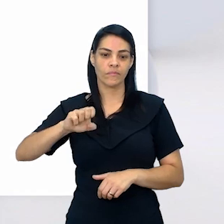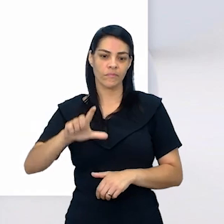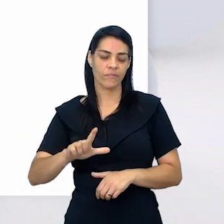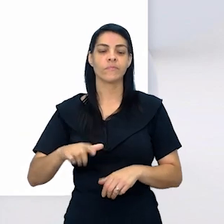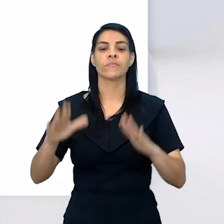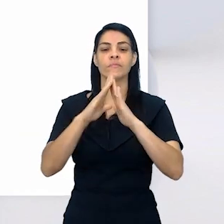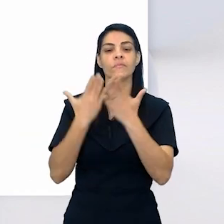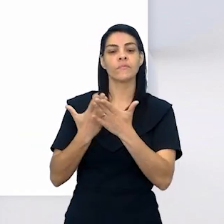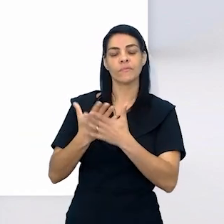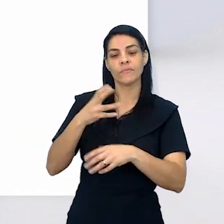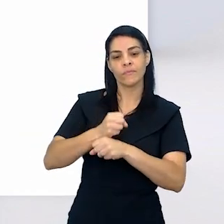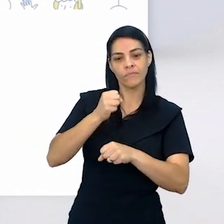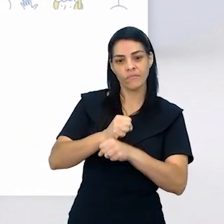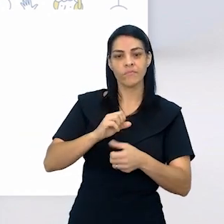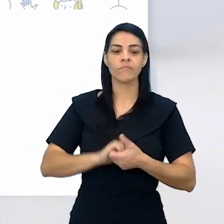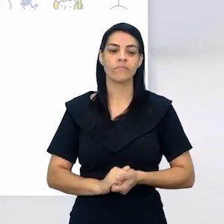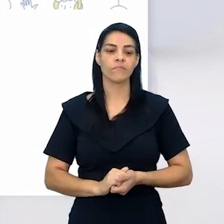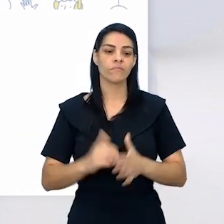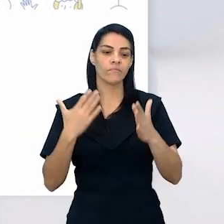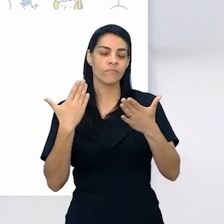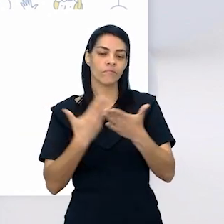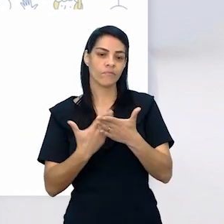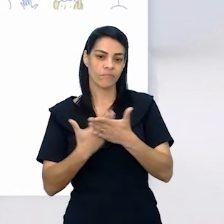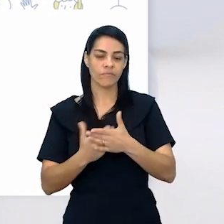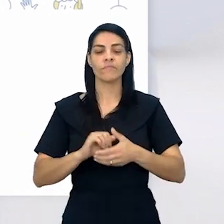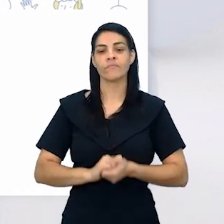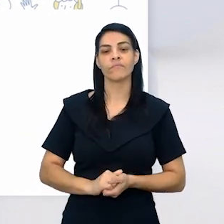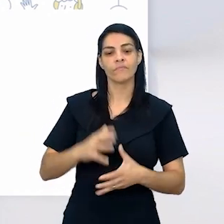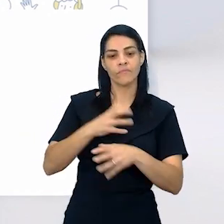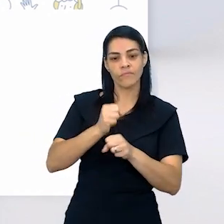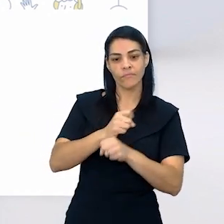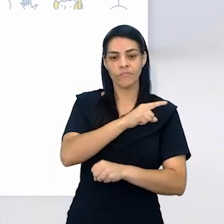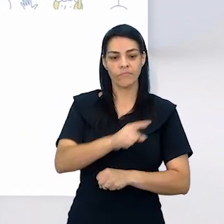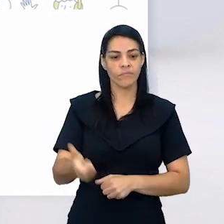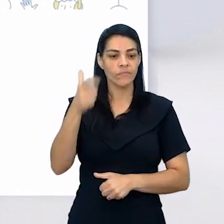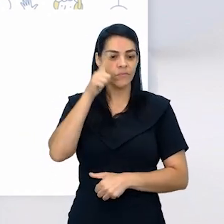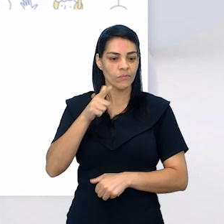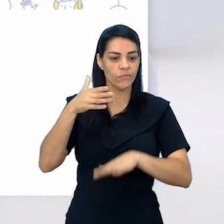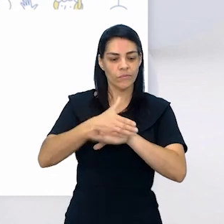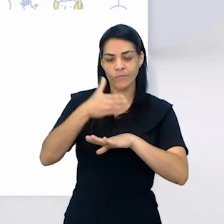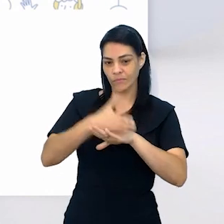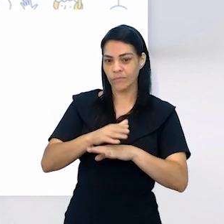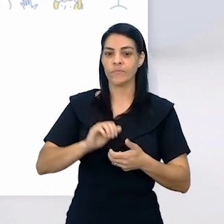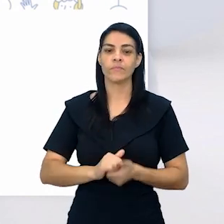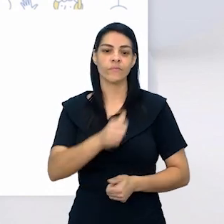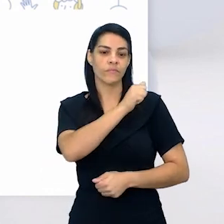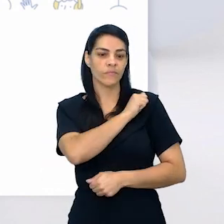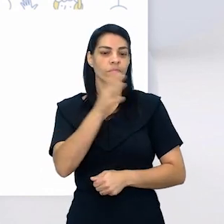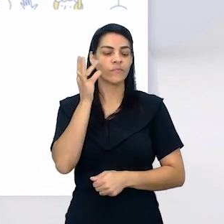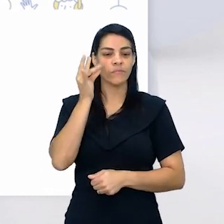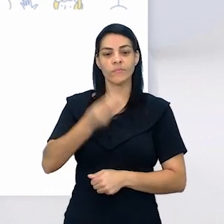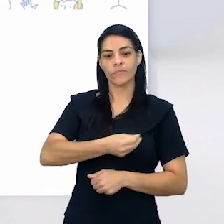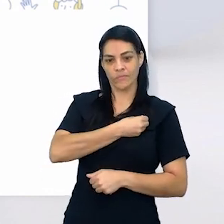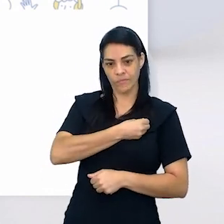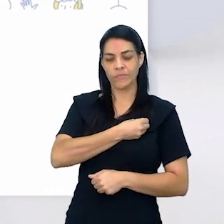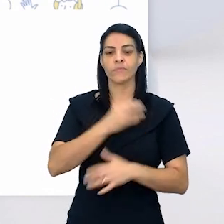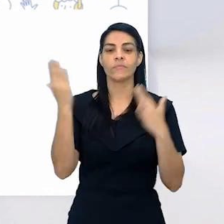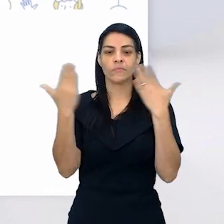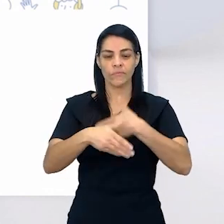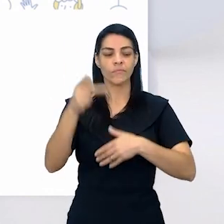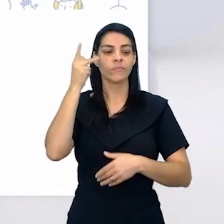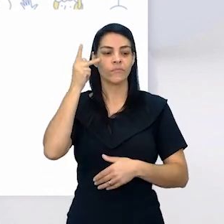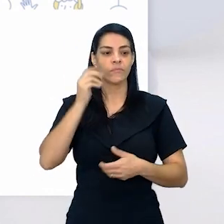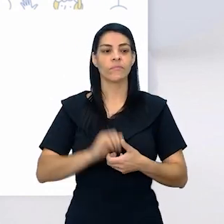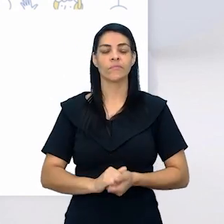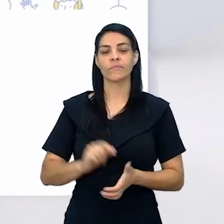no deste board escola Total você poderá acessar aluno presente ou prova Paulista